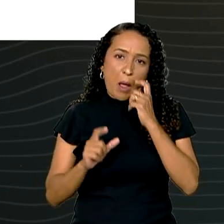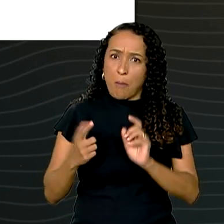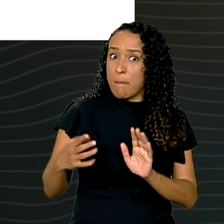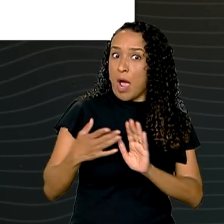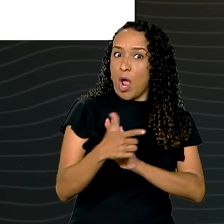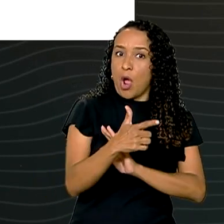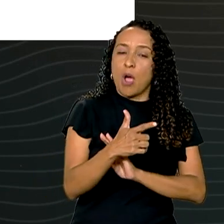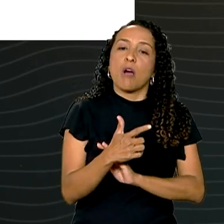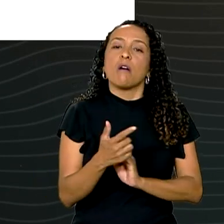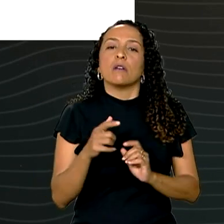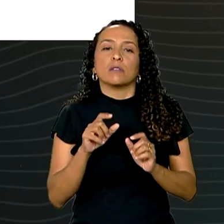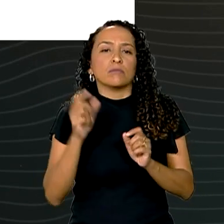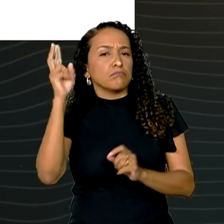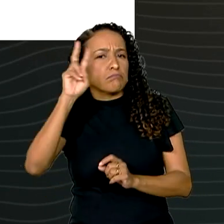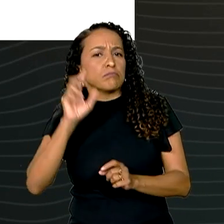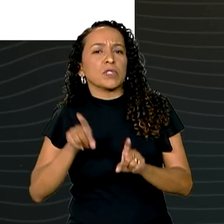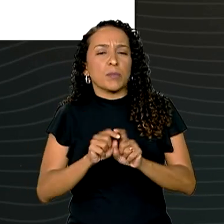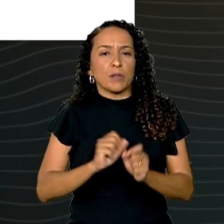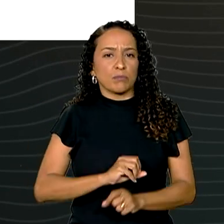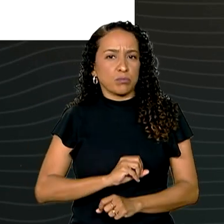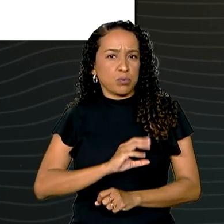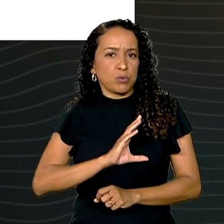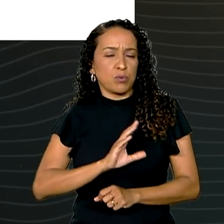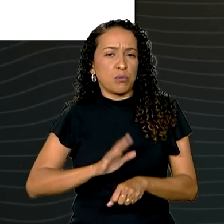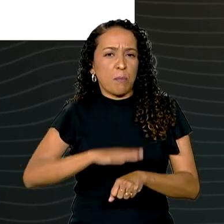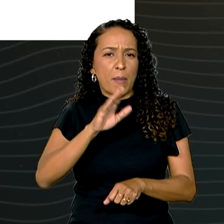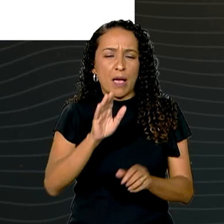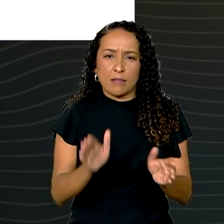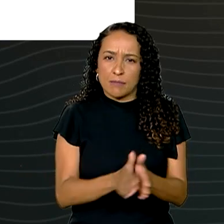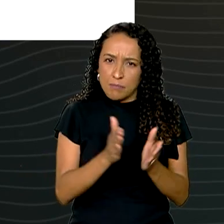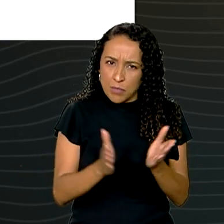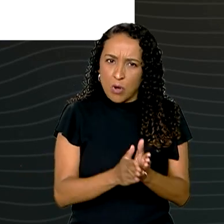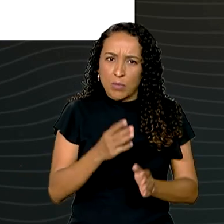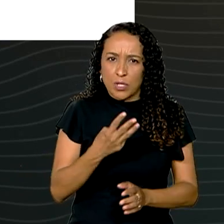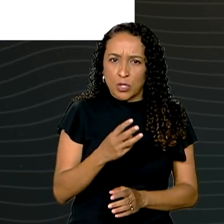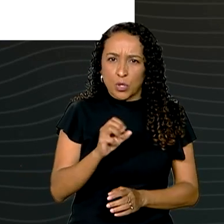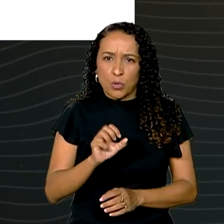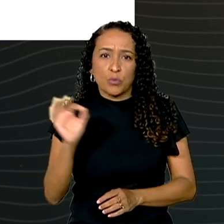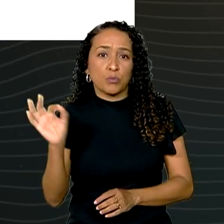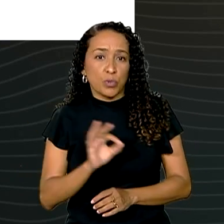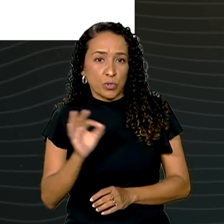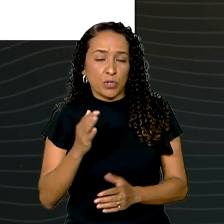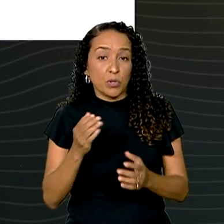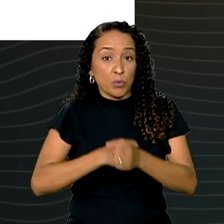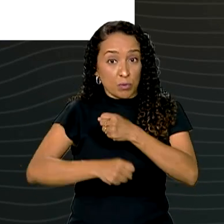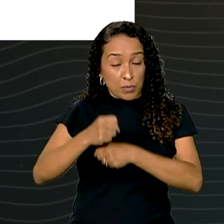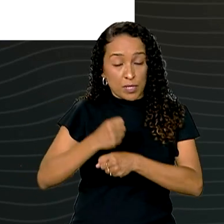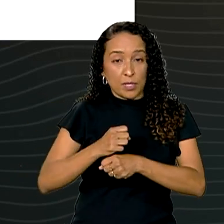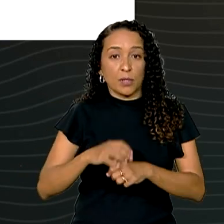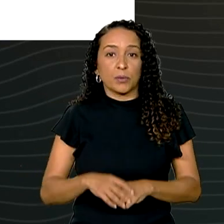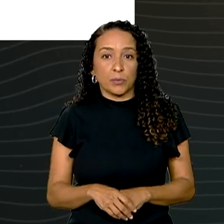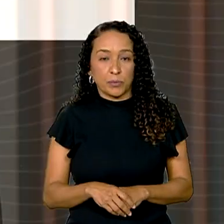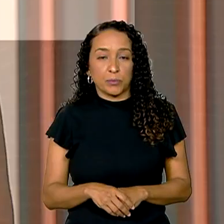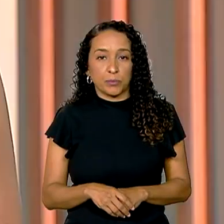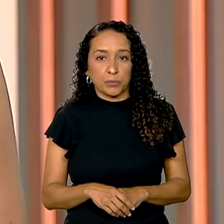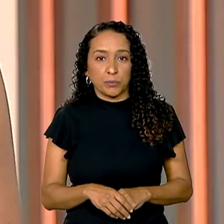histórica, e também a ampliação da renda dos mais pobres, que foi de 38% no ano passado.